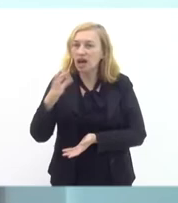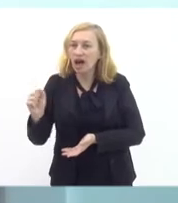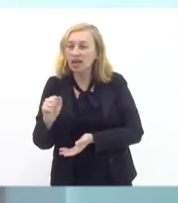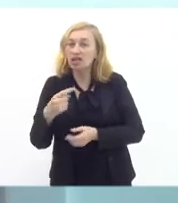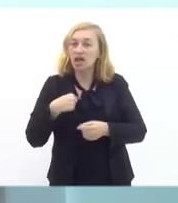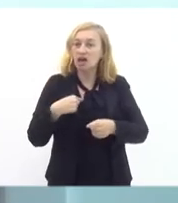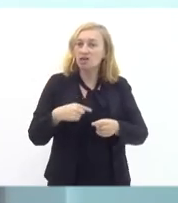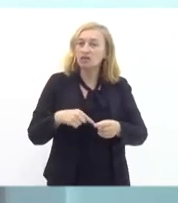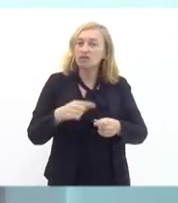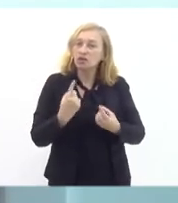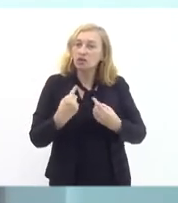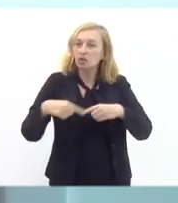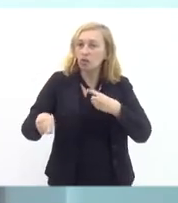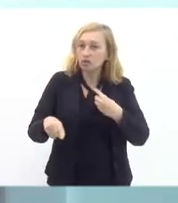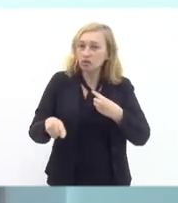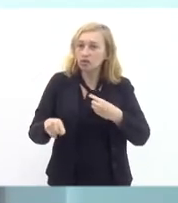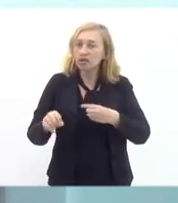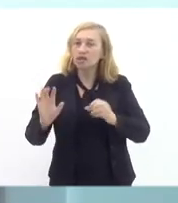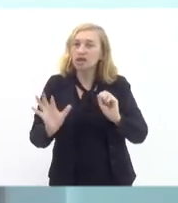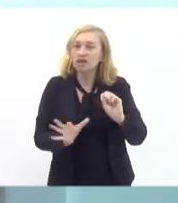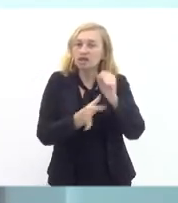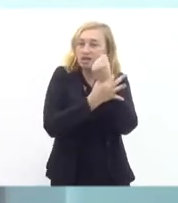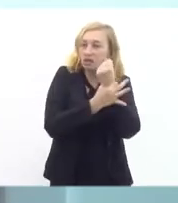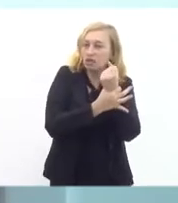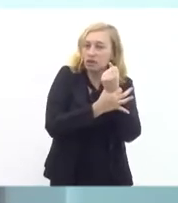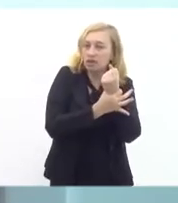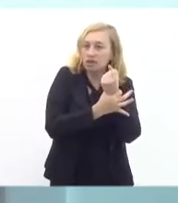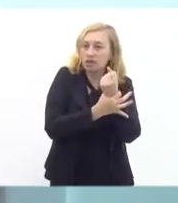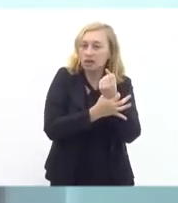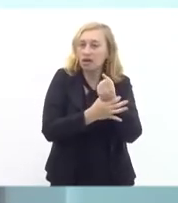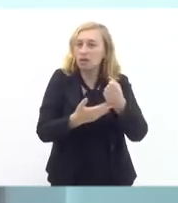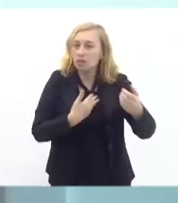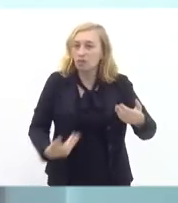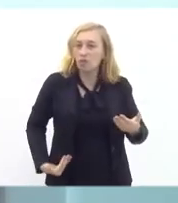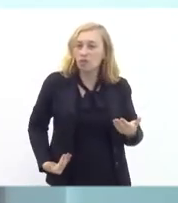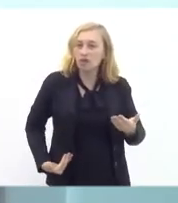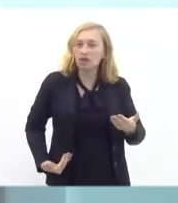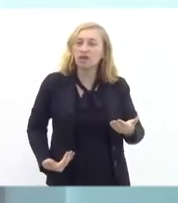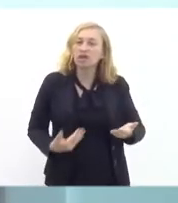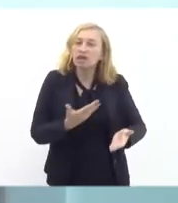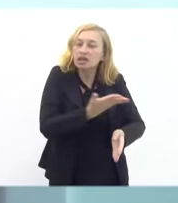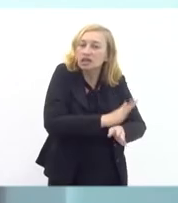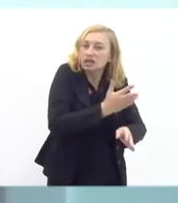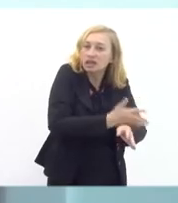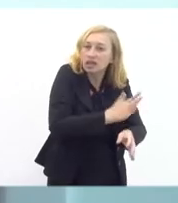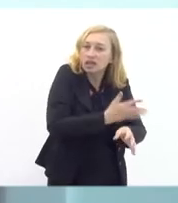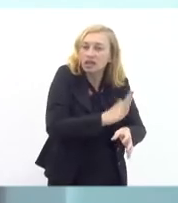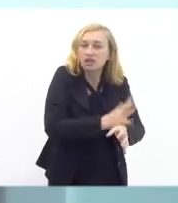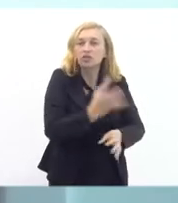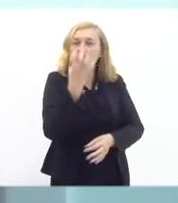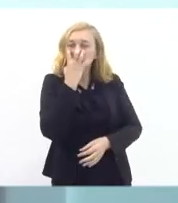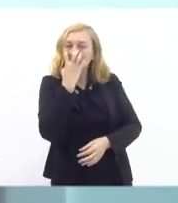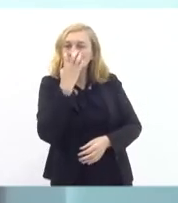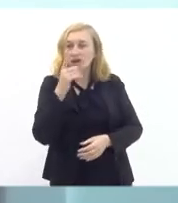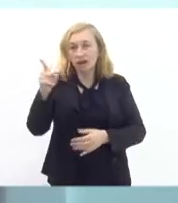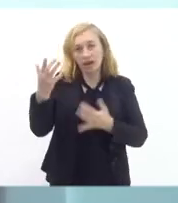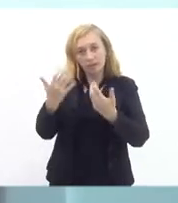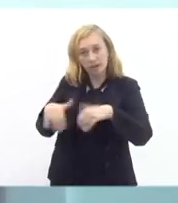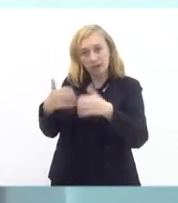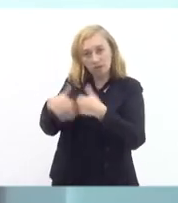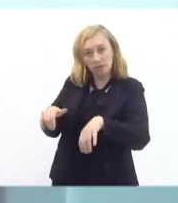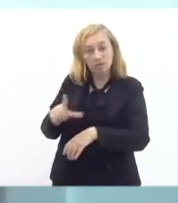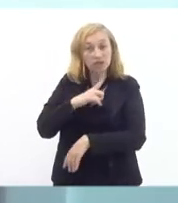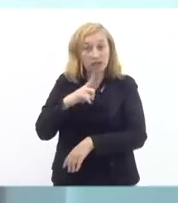segurança pública que treinam os cães específicos para resgate, como recentemente a gente precisou atuar em Petrópolis. Né? Então, acho que